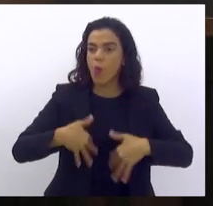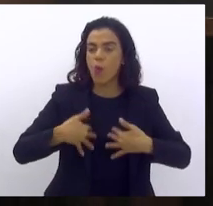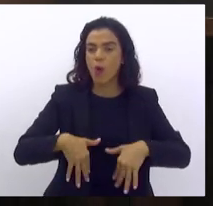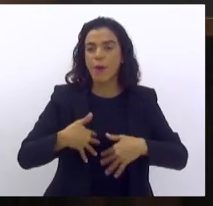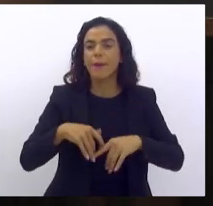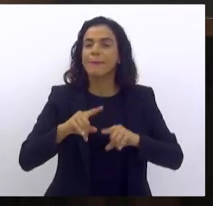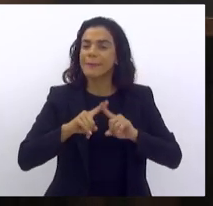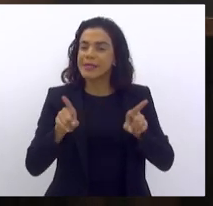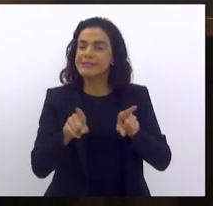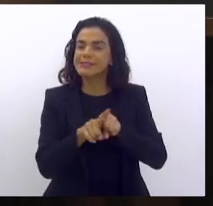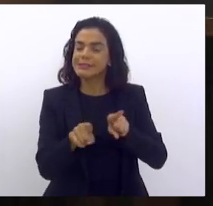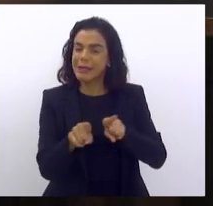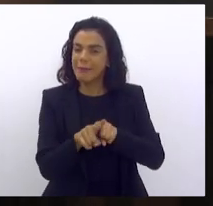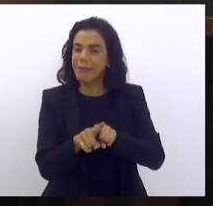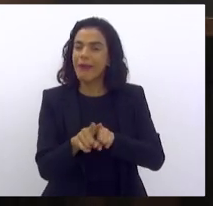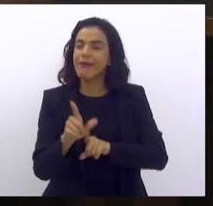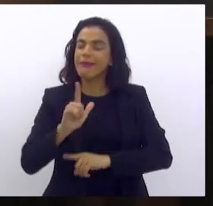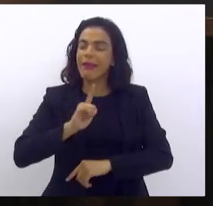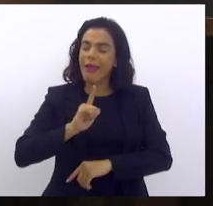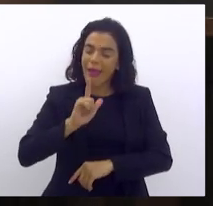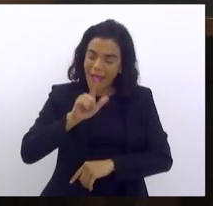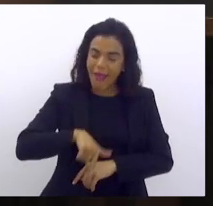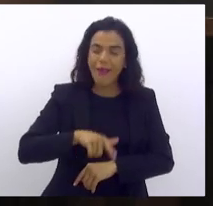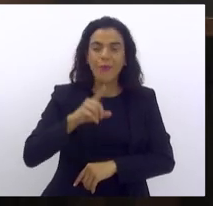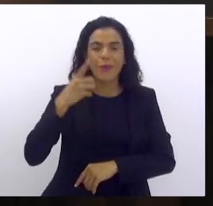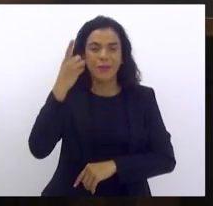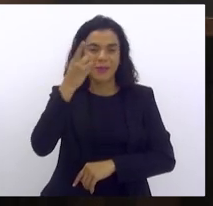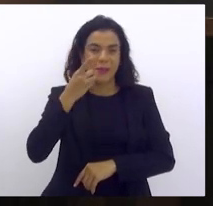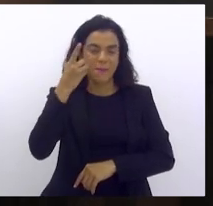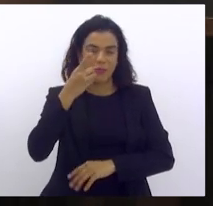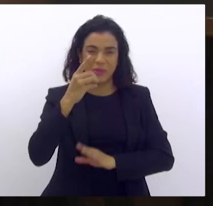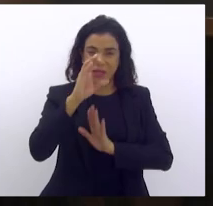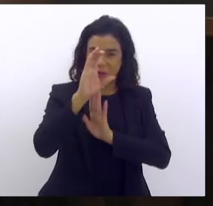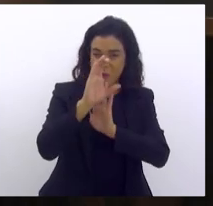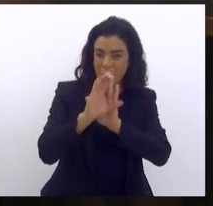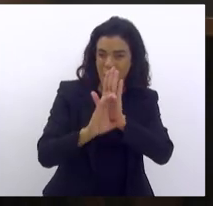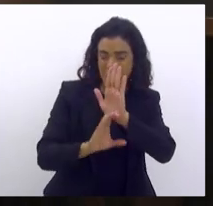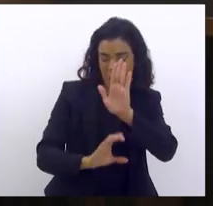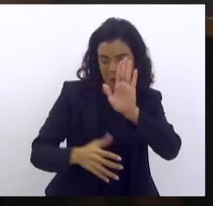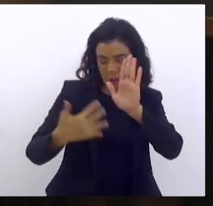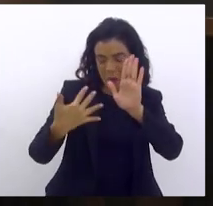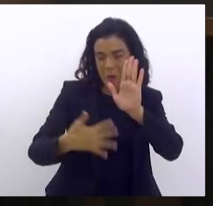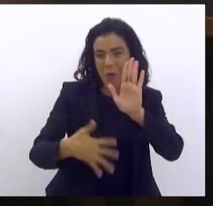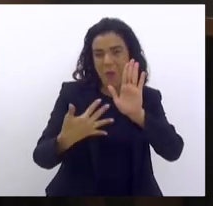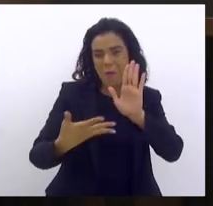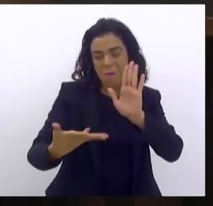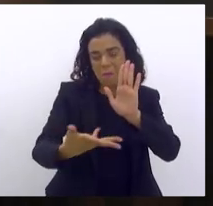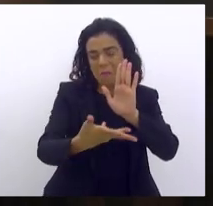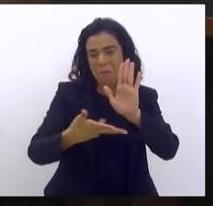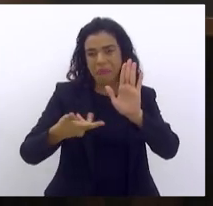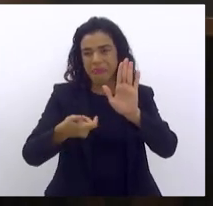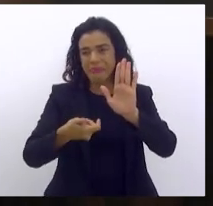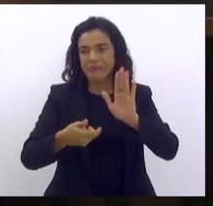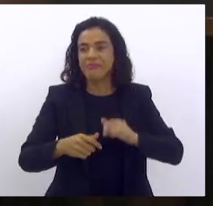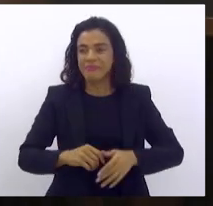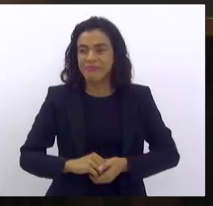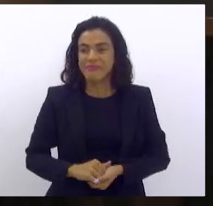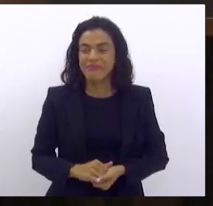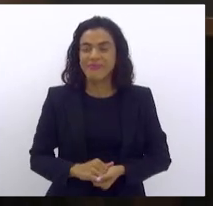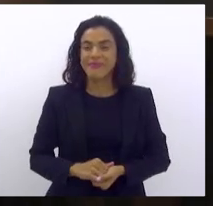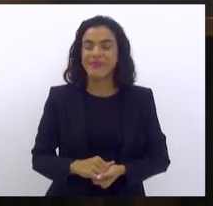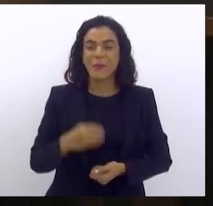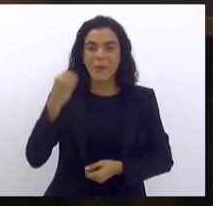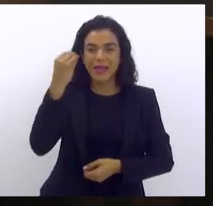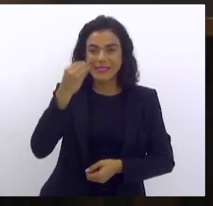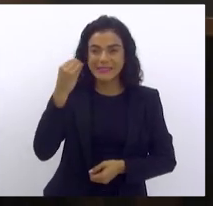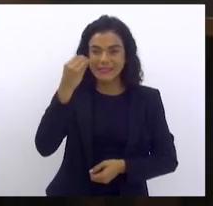Mas também é uma deputada hoje tem um currículo, né? Um currículo aí que, fora da curva, é um currículo com uma